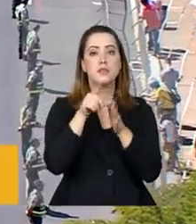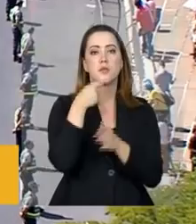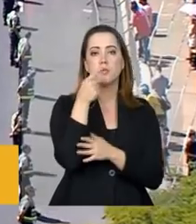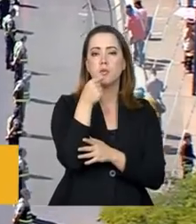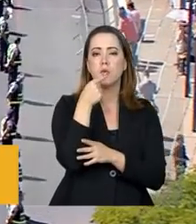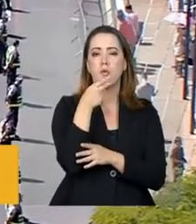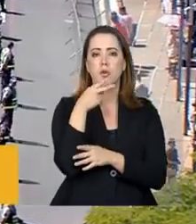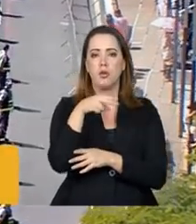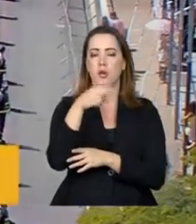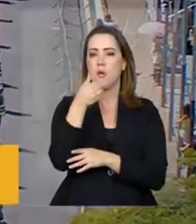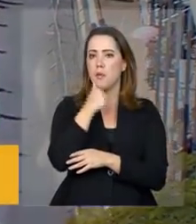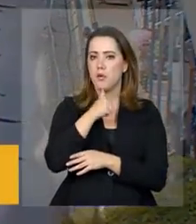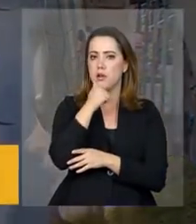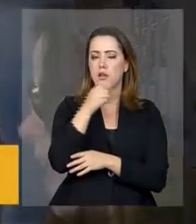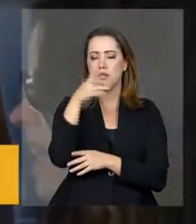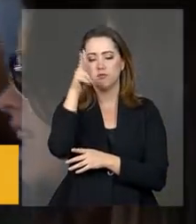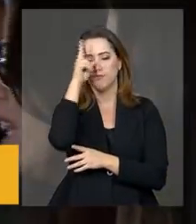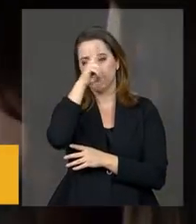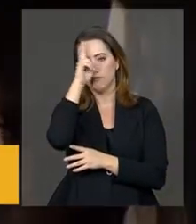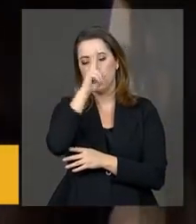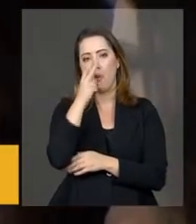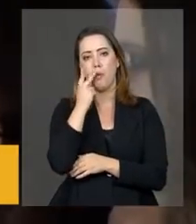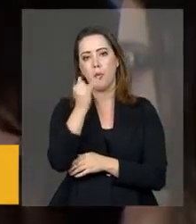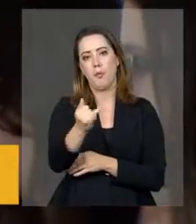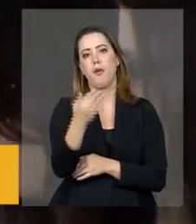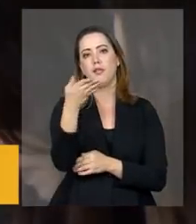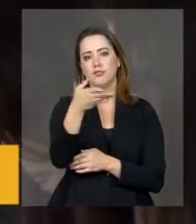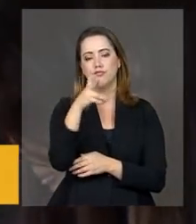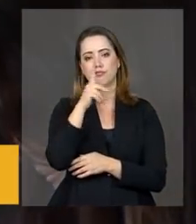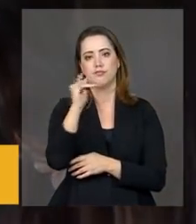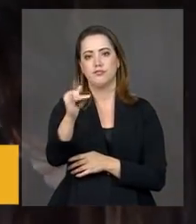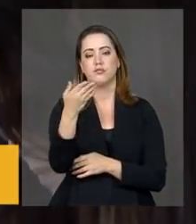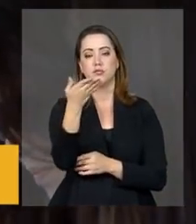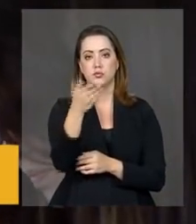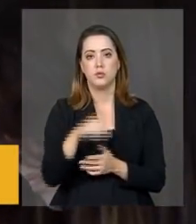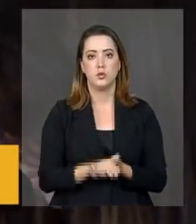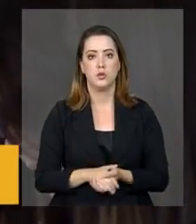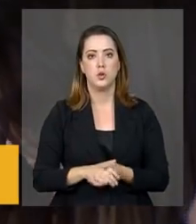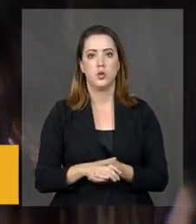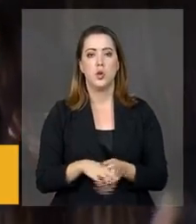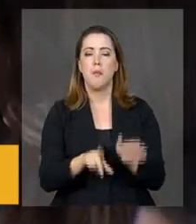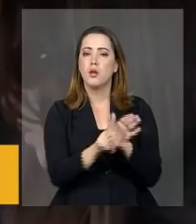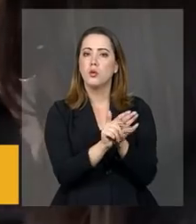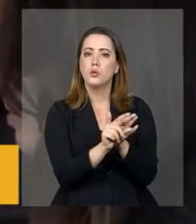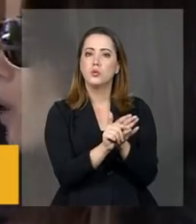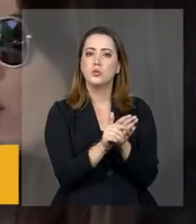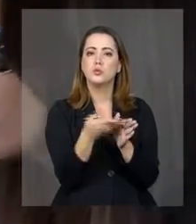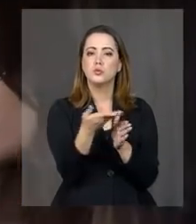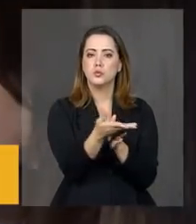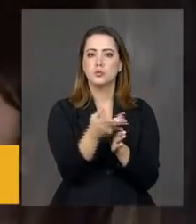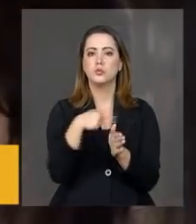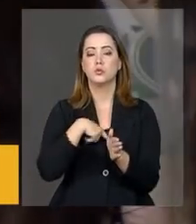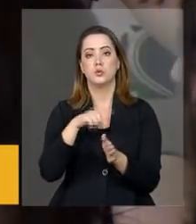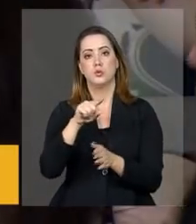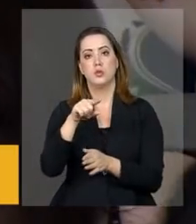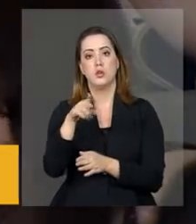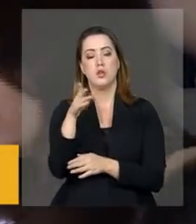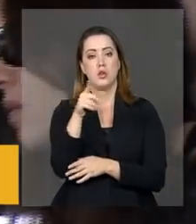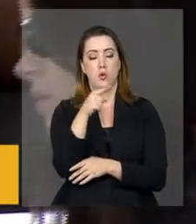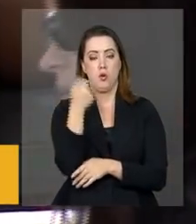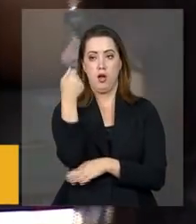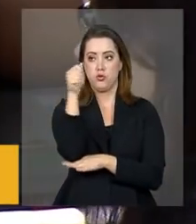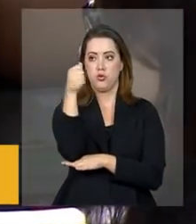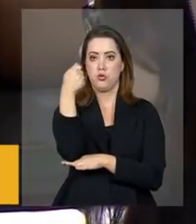nessa data, que sempre a levou ao desfile de 7 de setembro. E pelo Twitter, o Jobson Carlos é da cidade pernambucana de Buenos